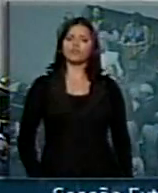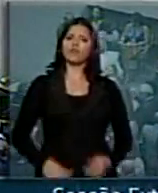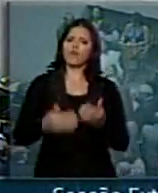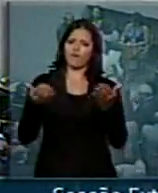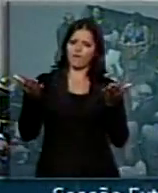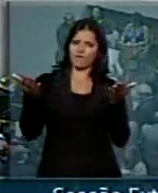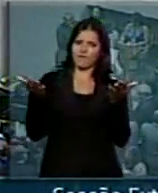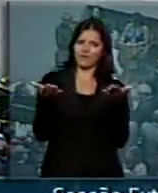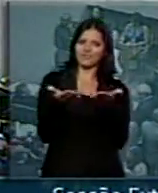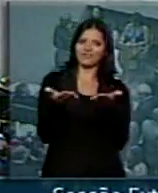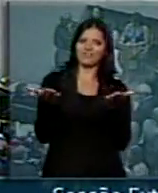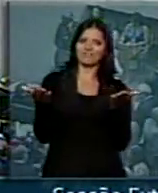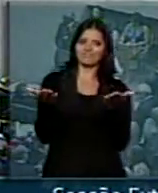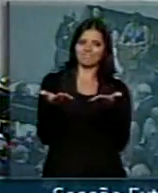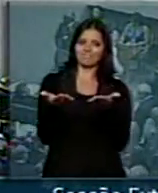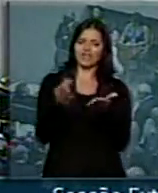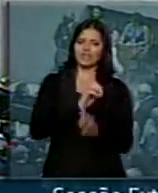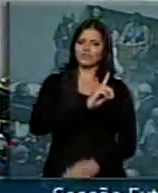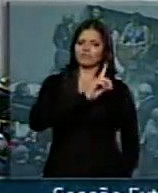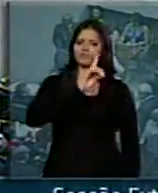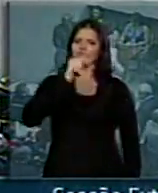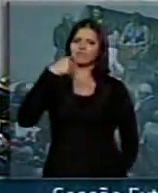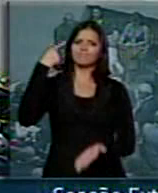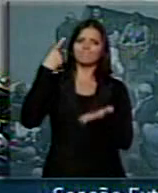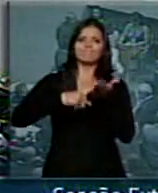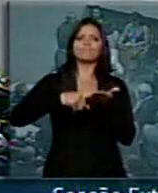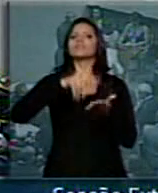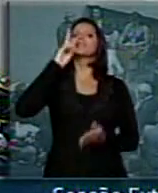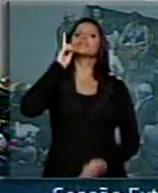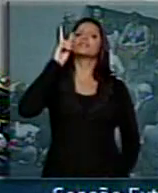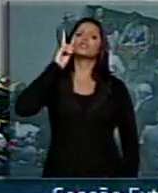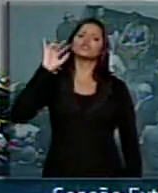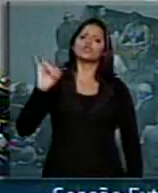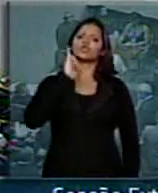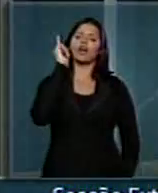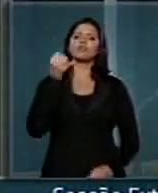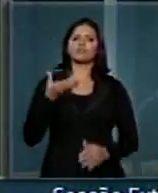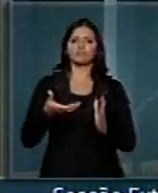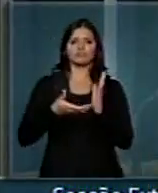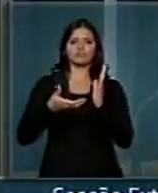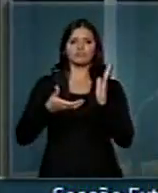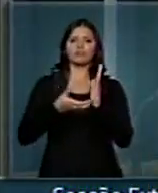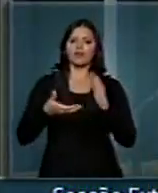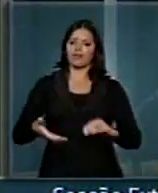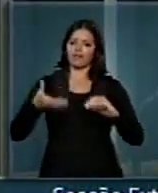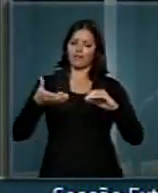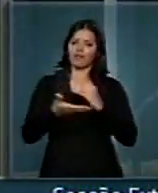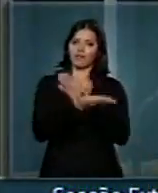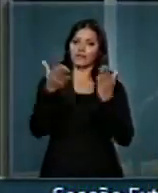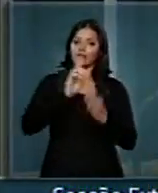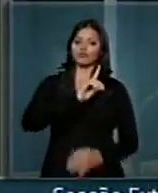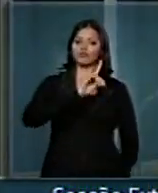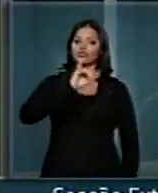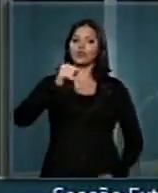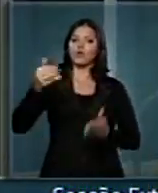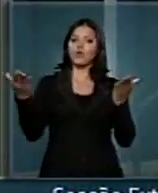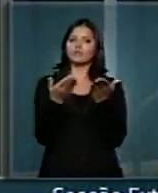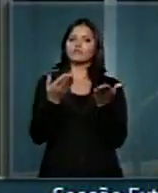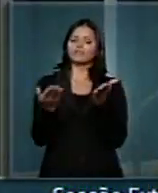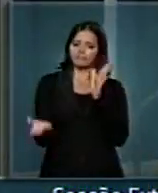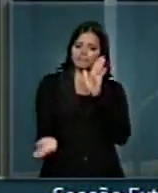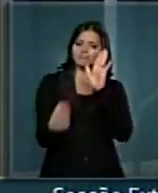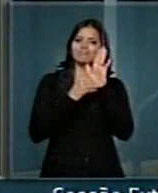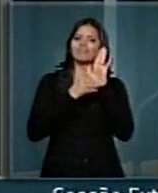hoje é um dia histórico para o Parlamento brasileiro. O dia de hoje entra para a